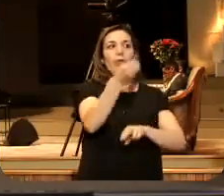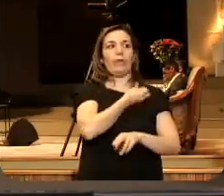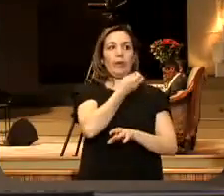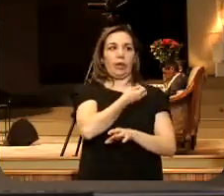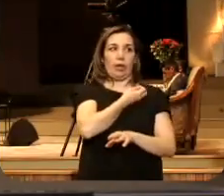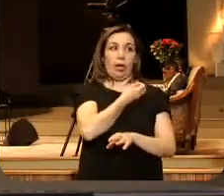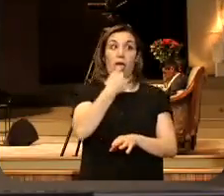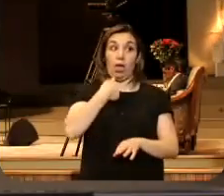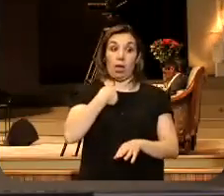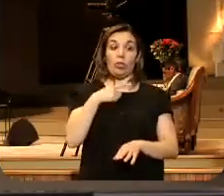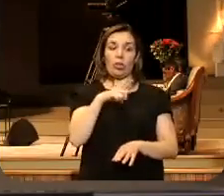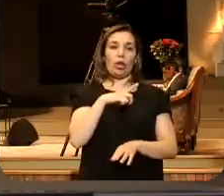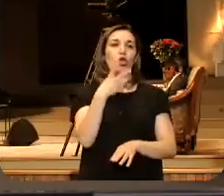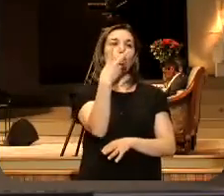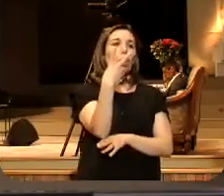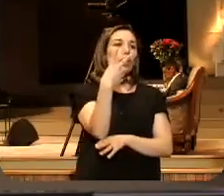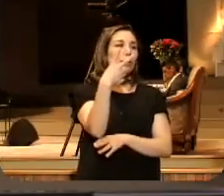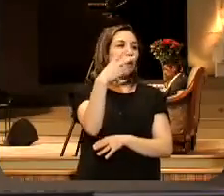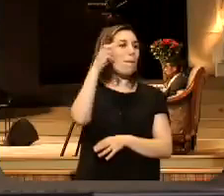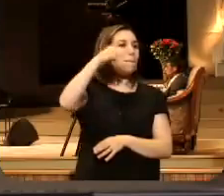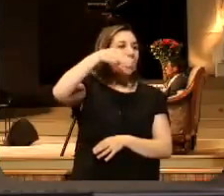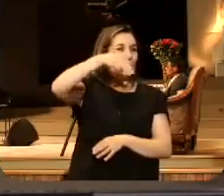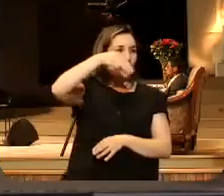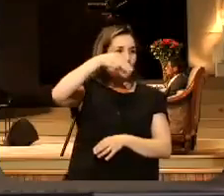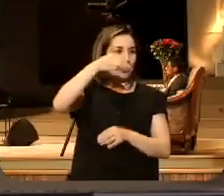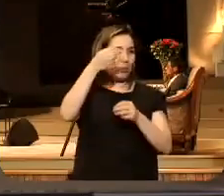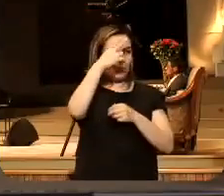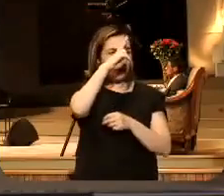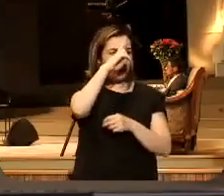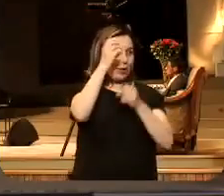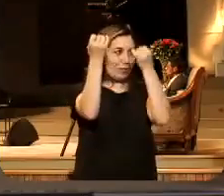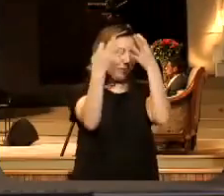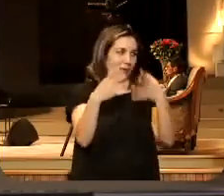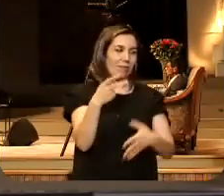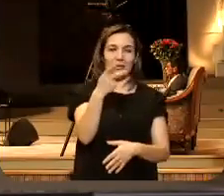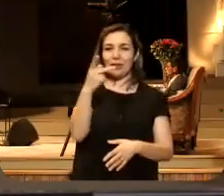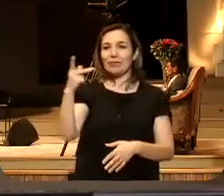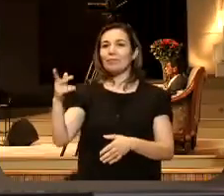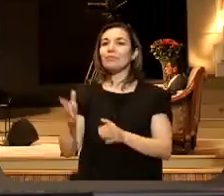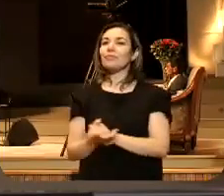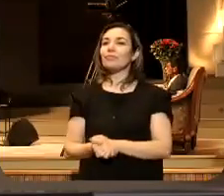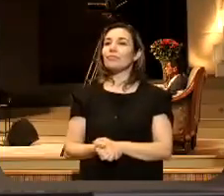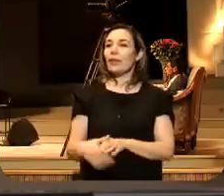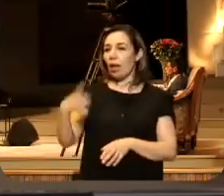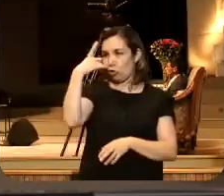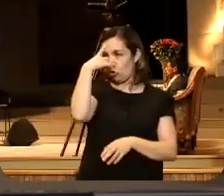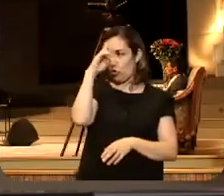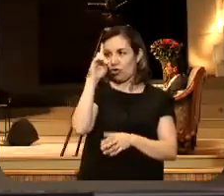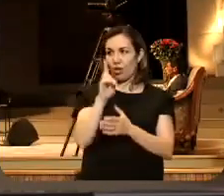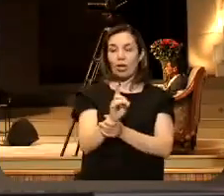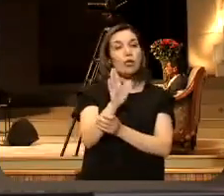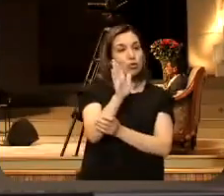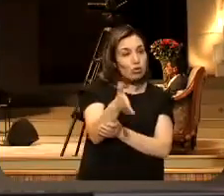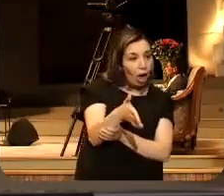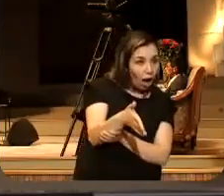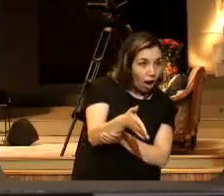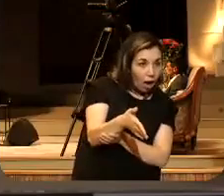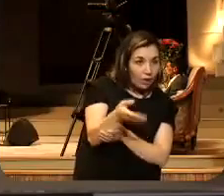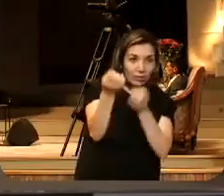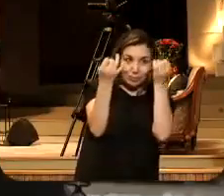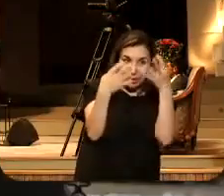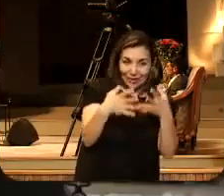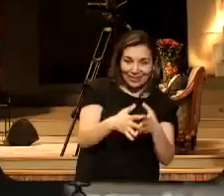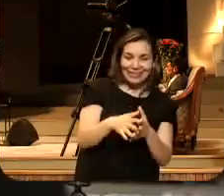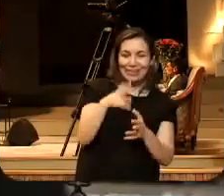porque eu tenho 2 minutos. De um dia, por exemplo, eu contei essa aqui na equipe pastoral uma